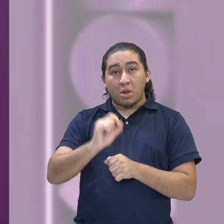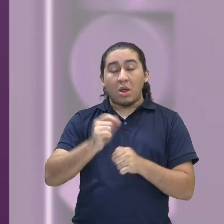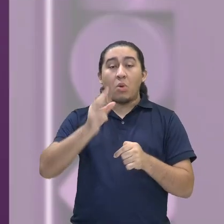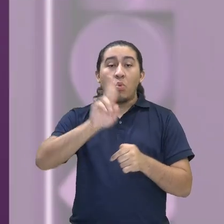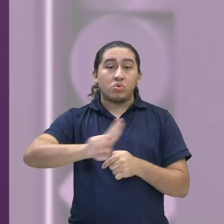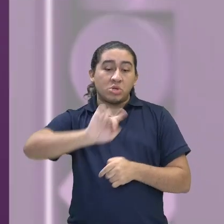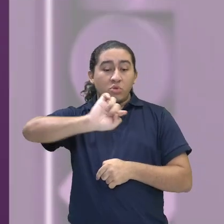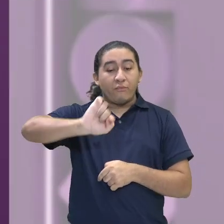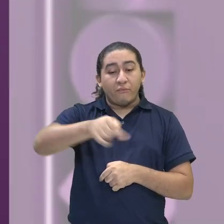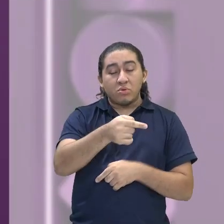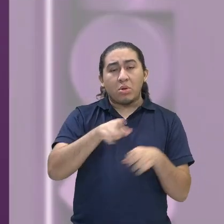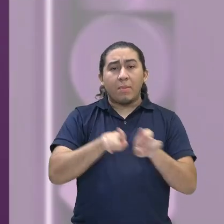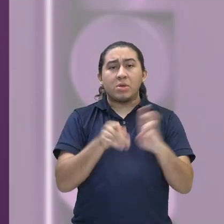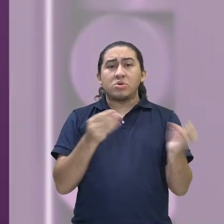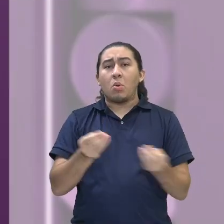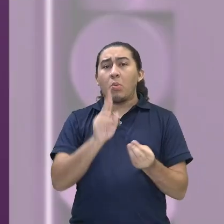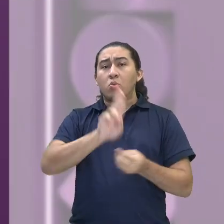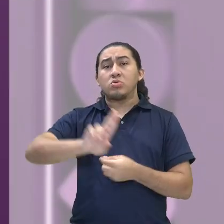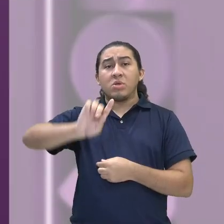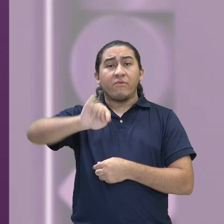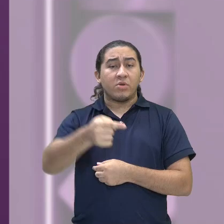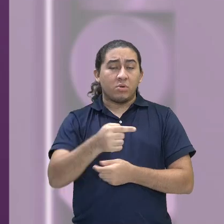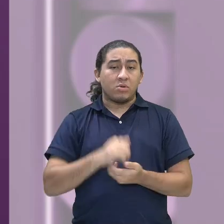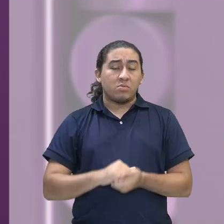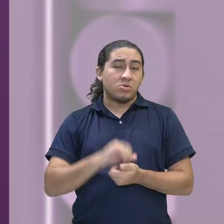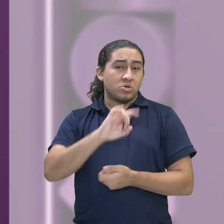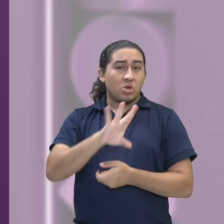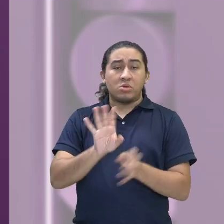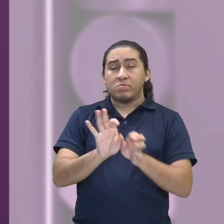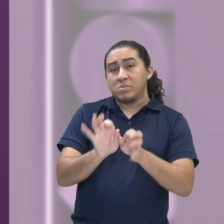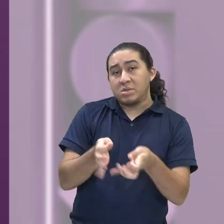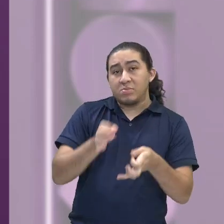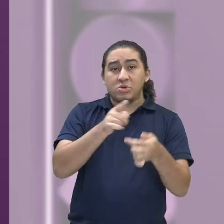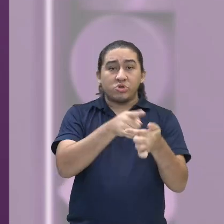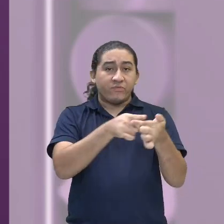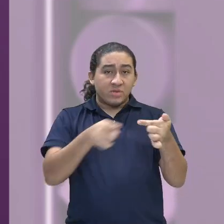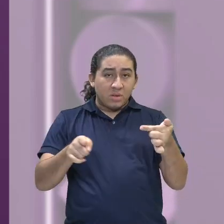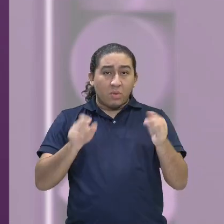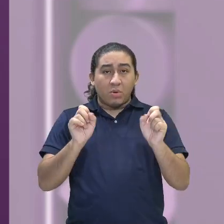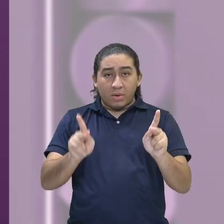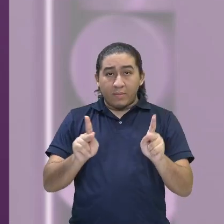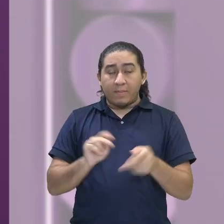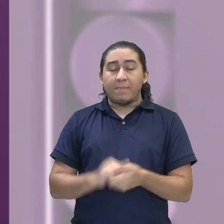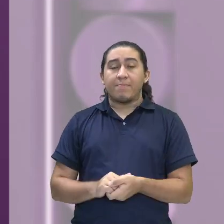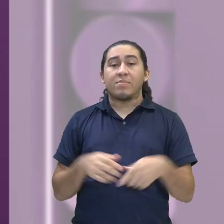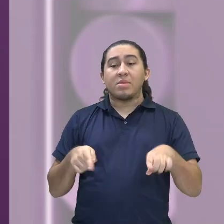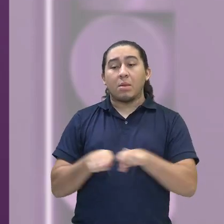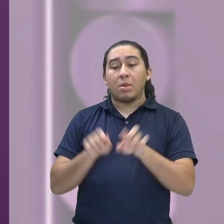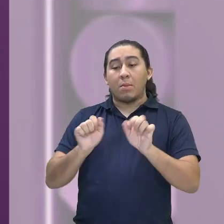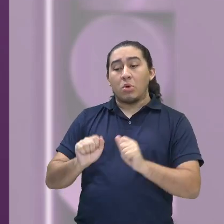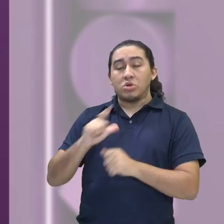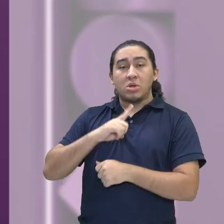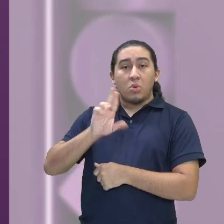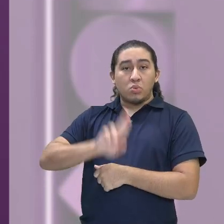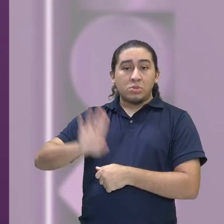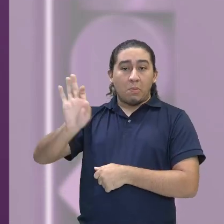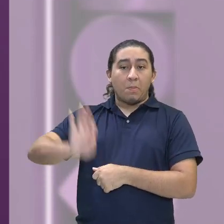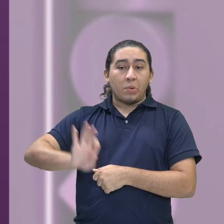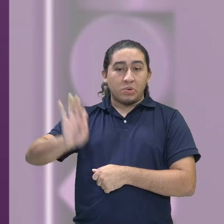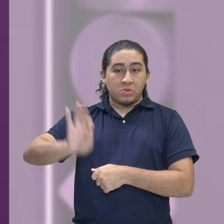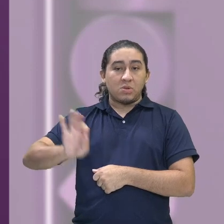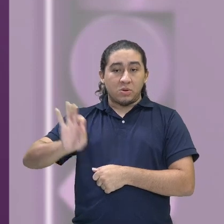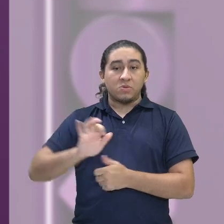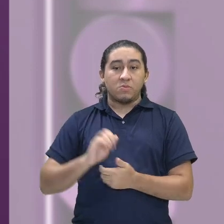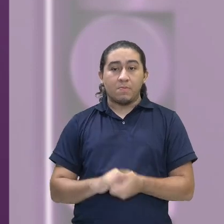Como é que eu faço para expressar na forma decimal? É só fazer a divisão da fração. E posso também expressar na forma de